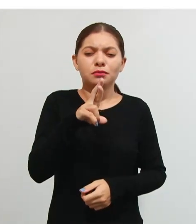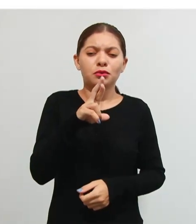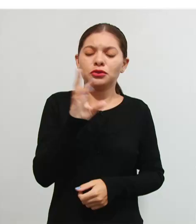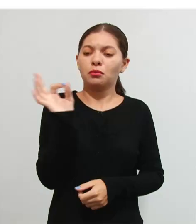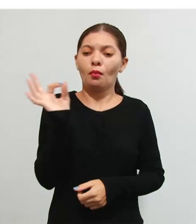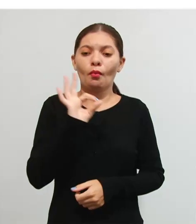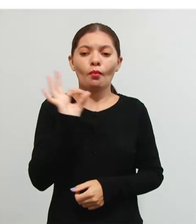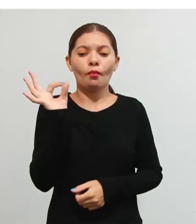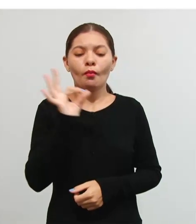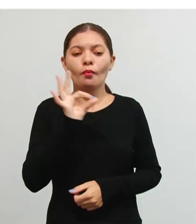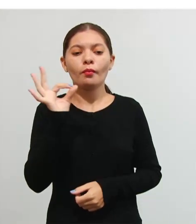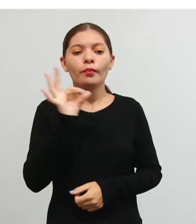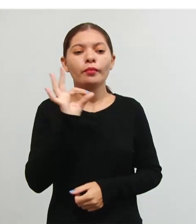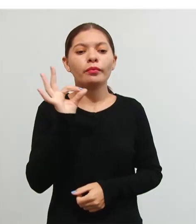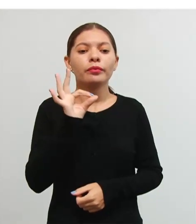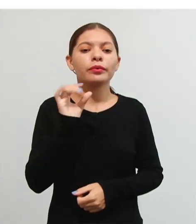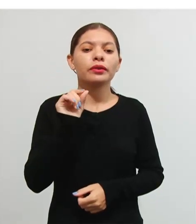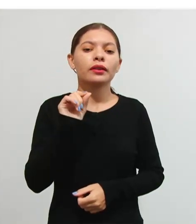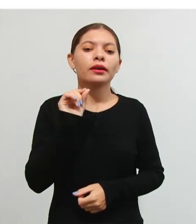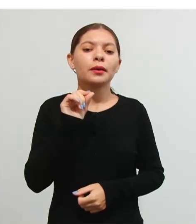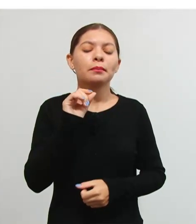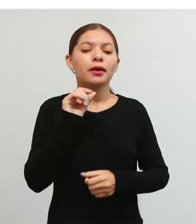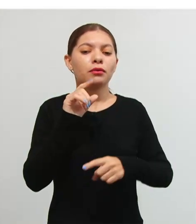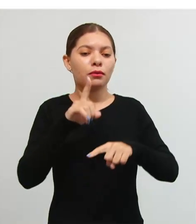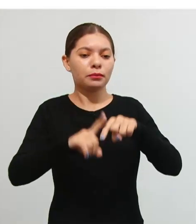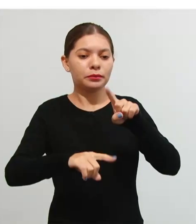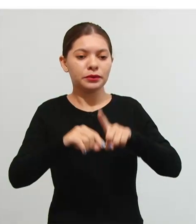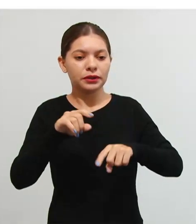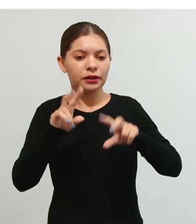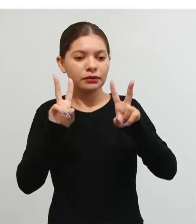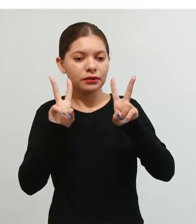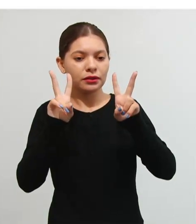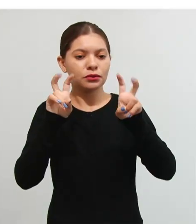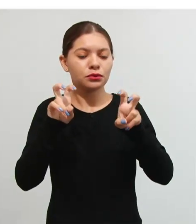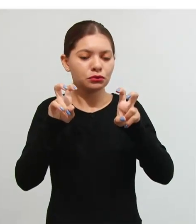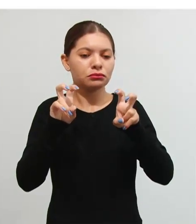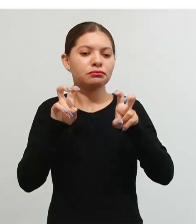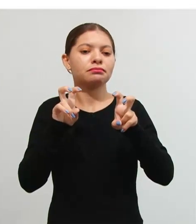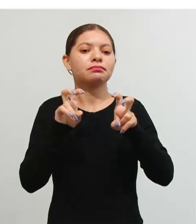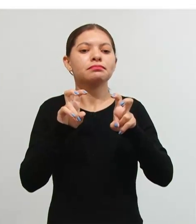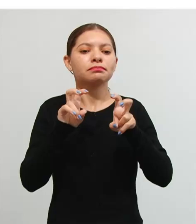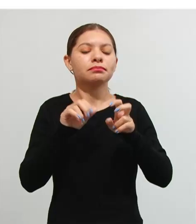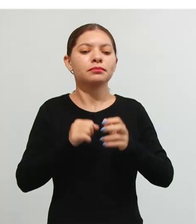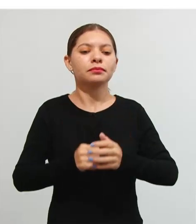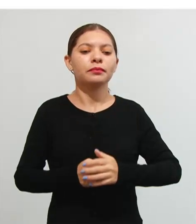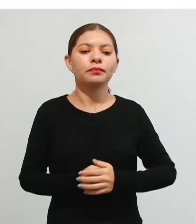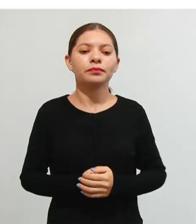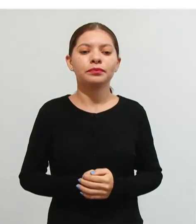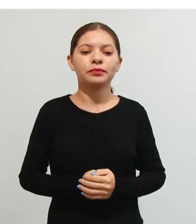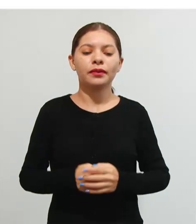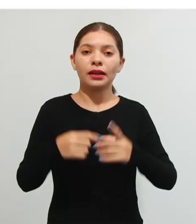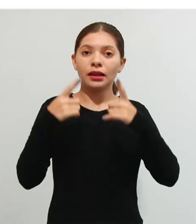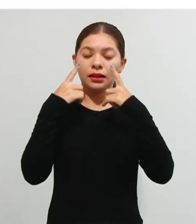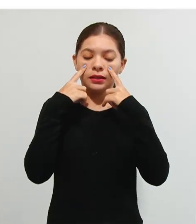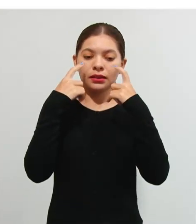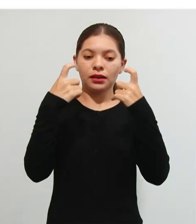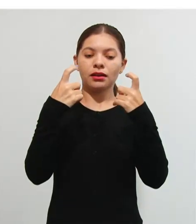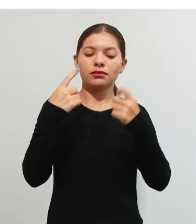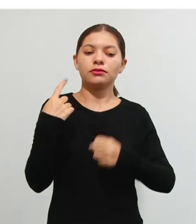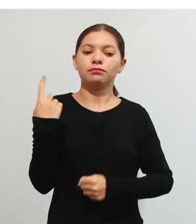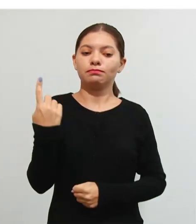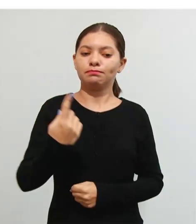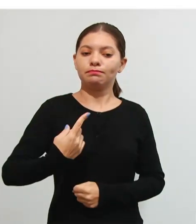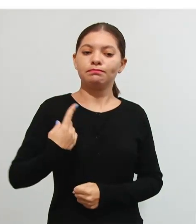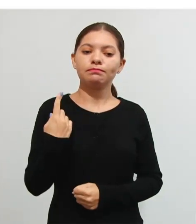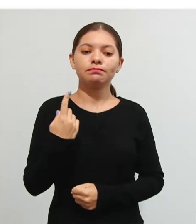apresenta preferências peculiares por objetos ou assuntos, interesses restritos, não demonstra medo